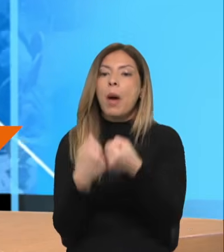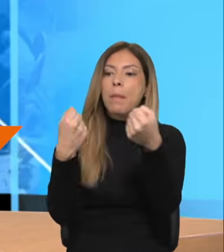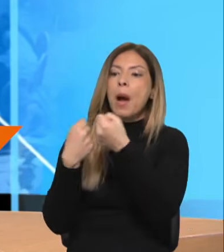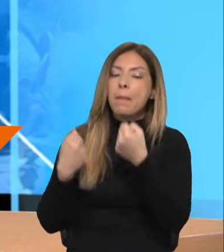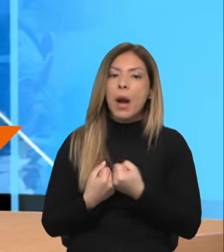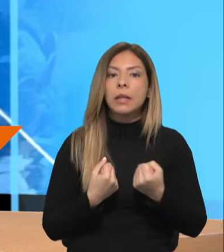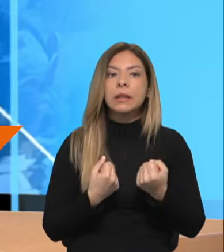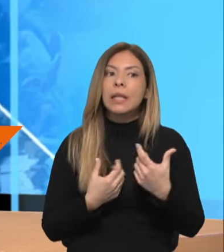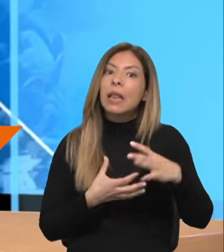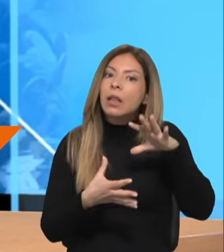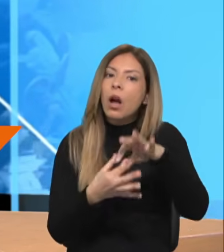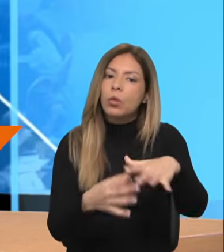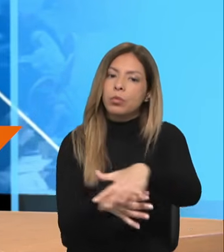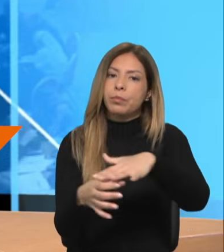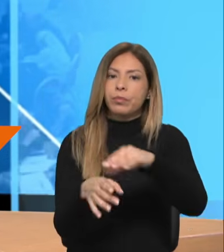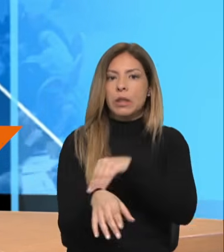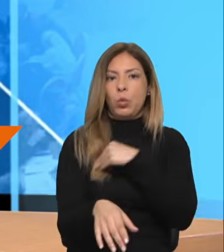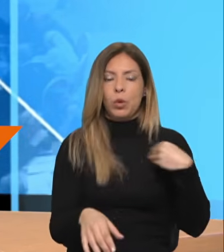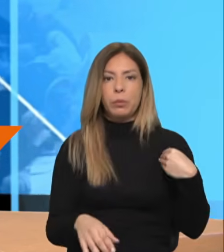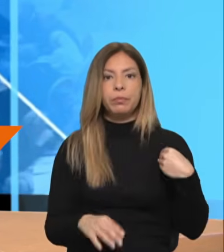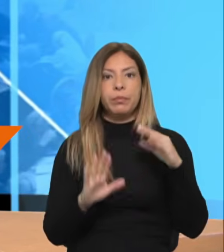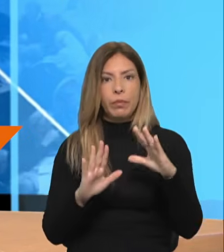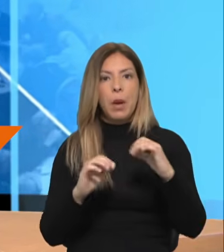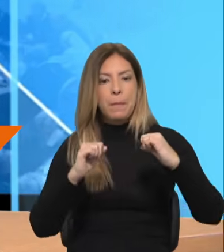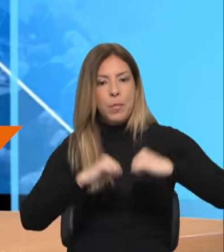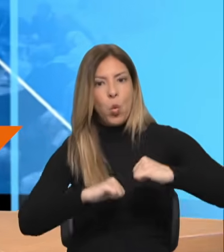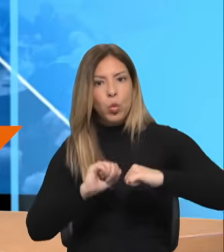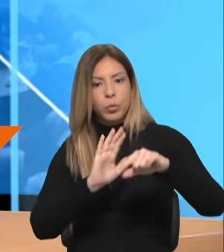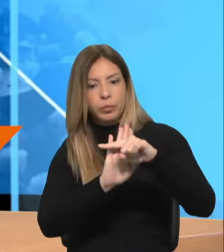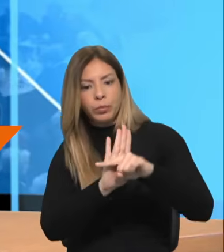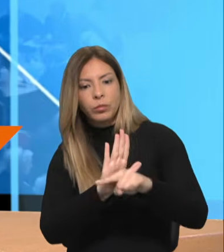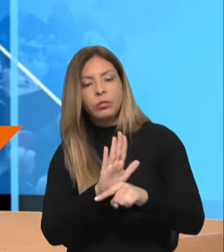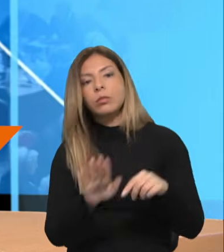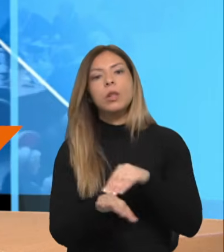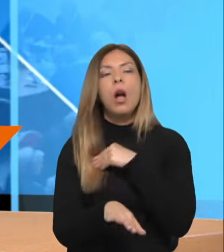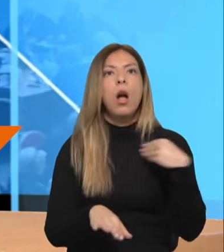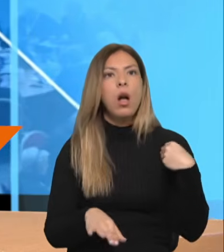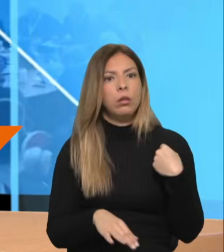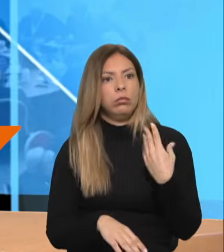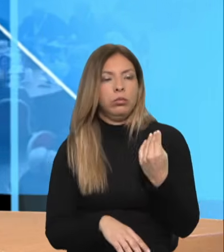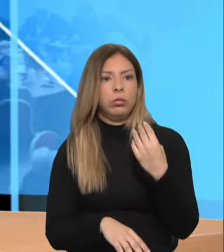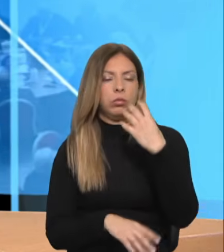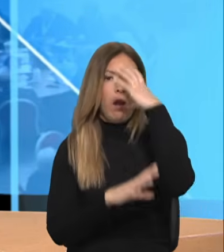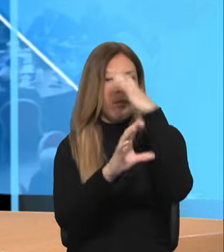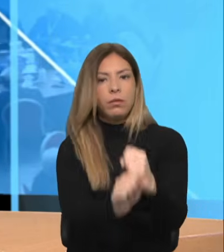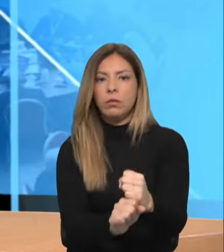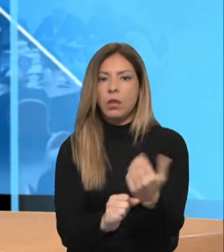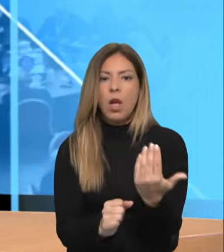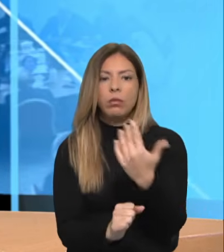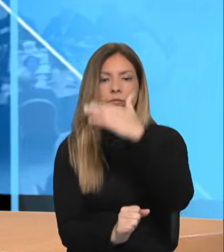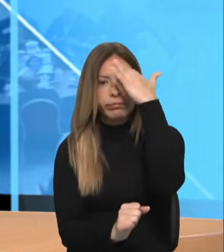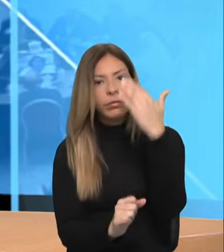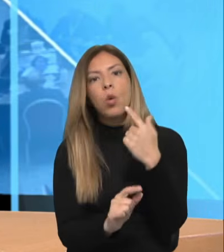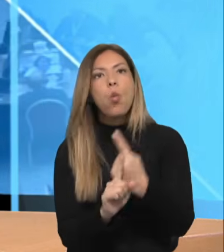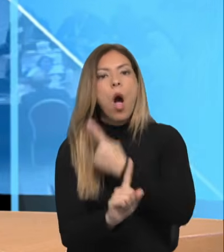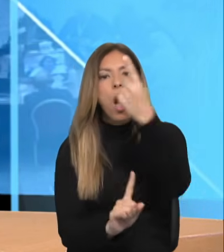à saúde. Um pacto para a saúde é de uma ambição tão grande para ser cumprido